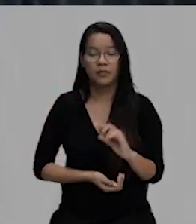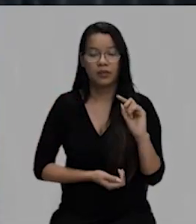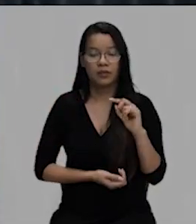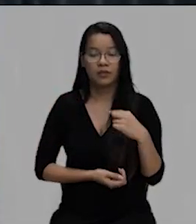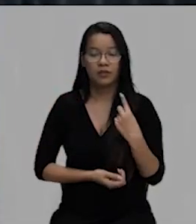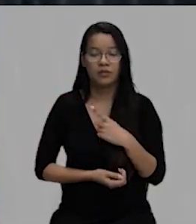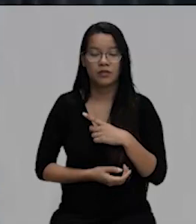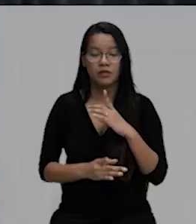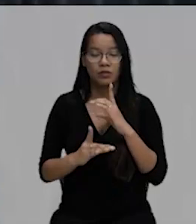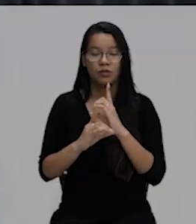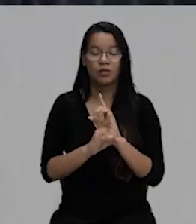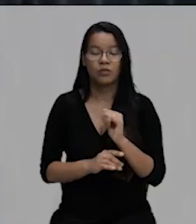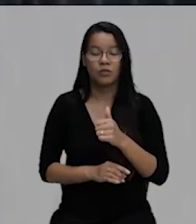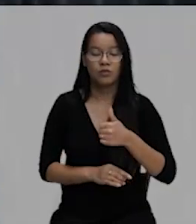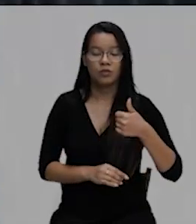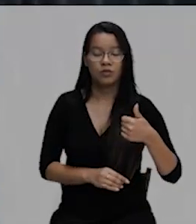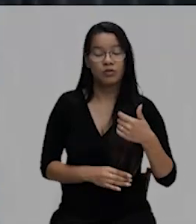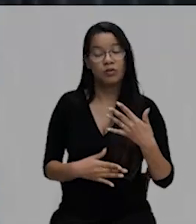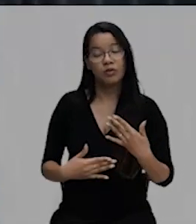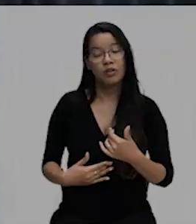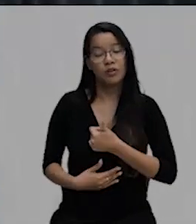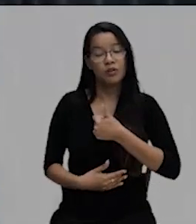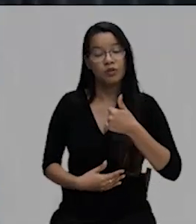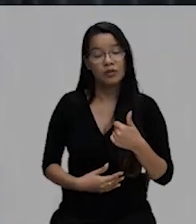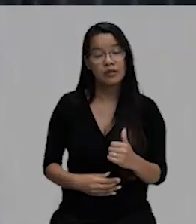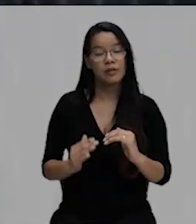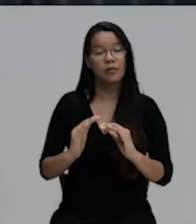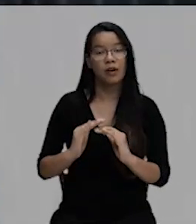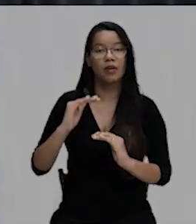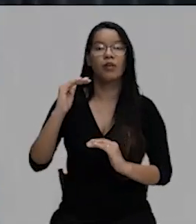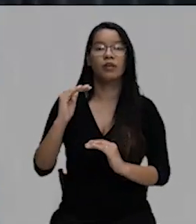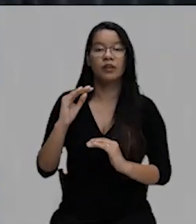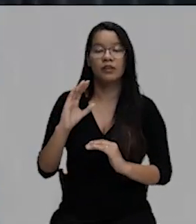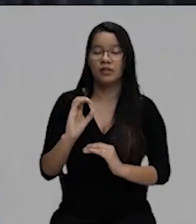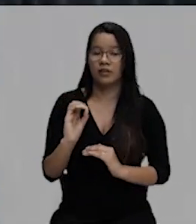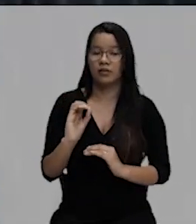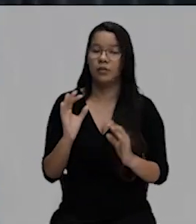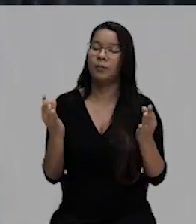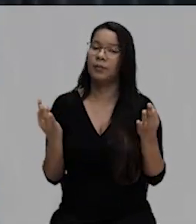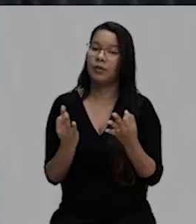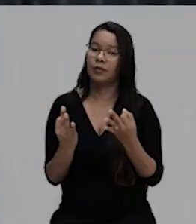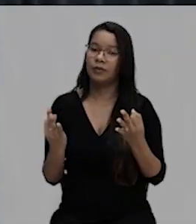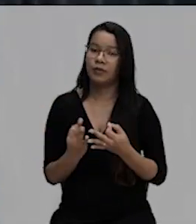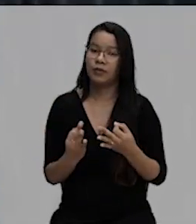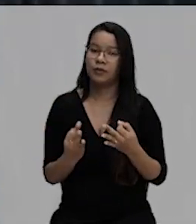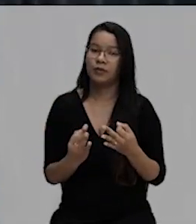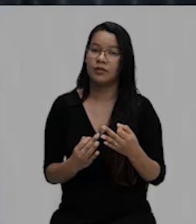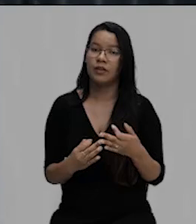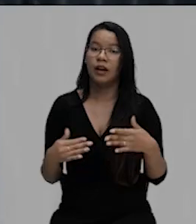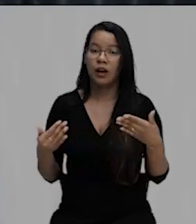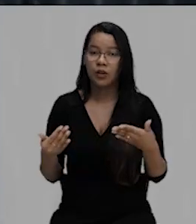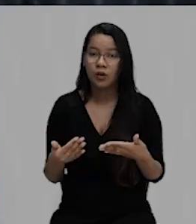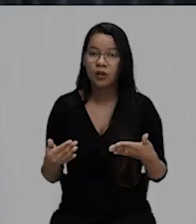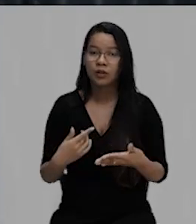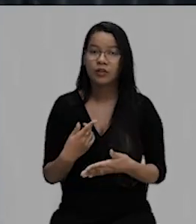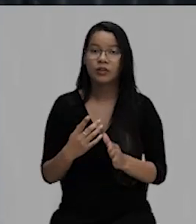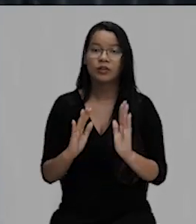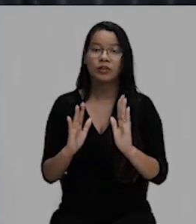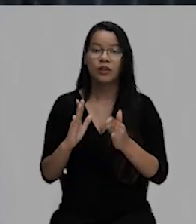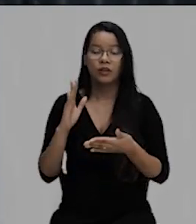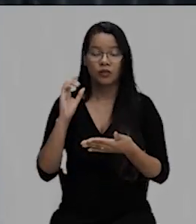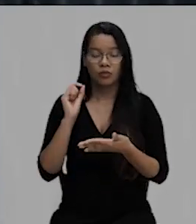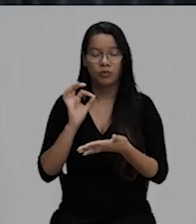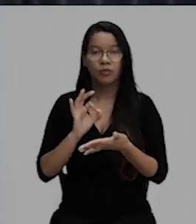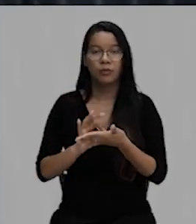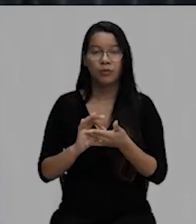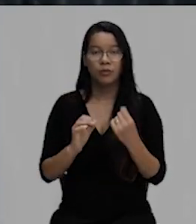nós encontramos 11, e 11, por sua vez, é maior do que zero. Perfeito. Agora sim, já confirmei. Já podemos,